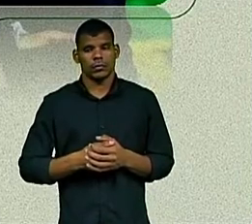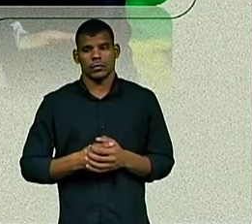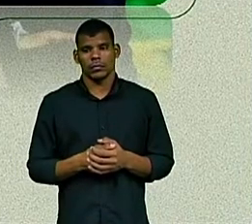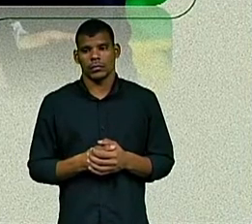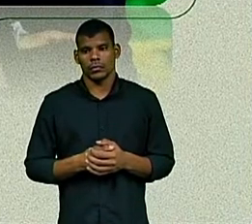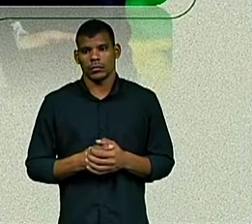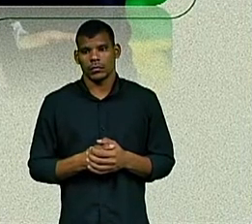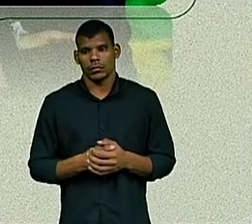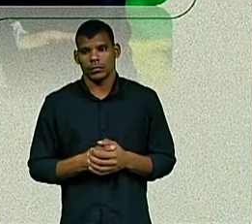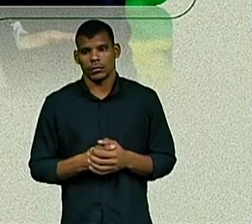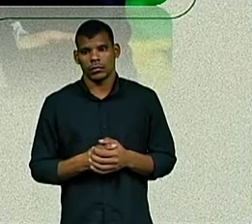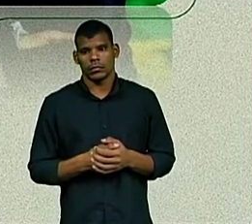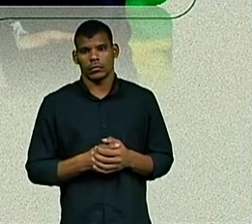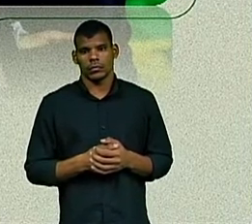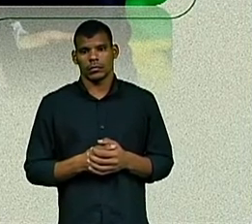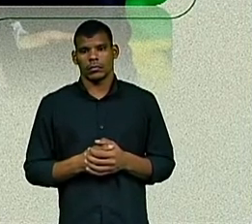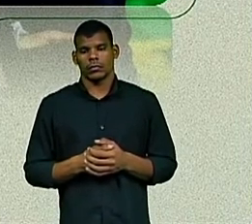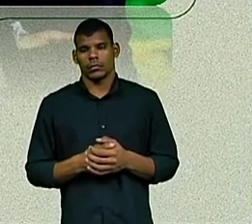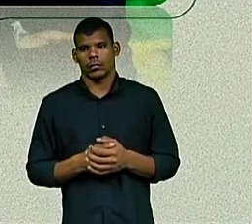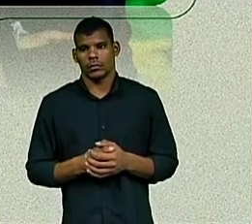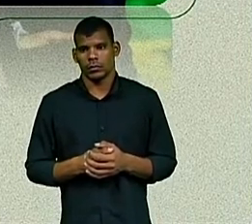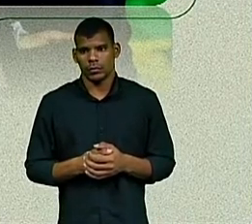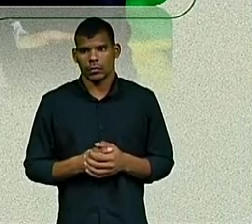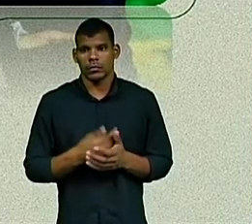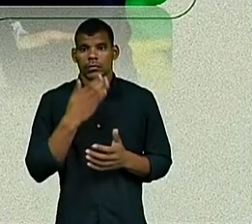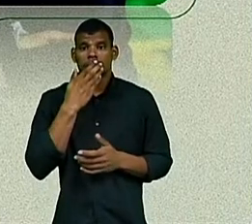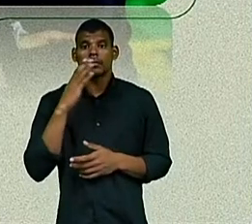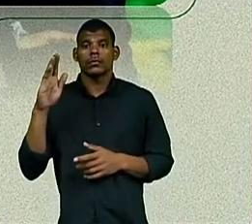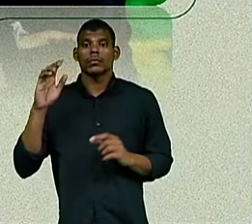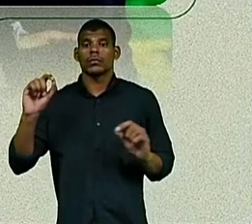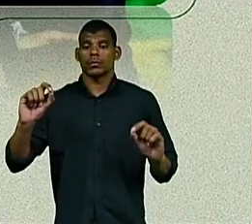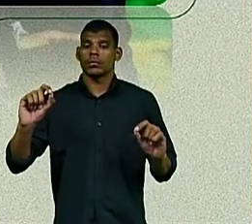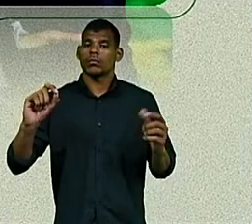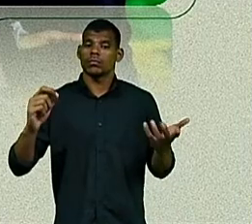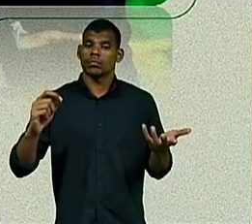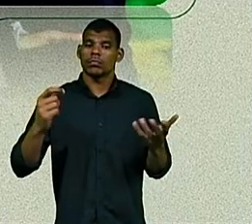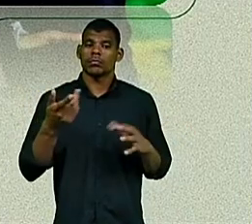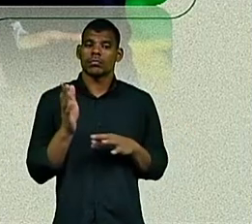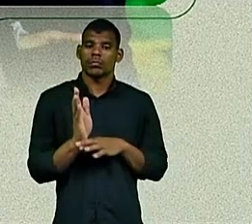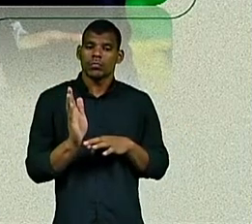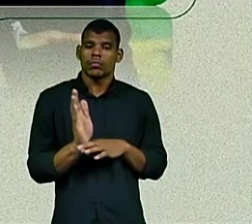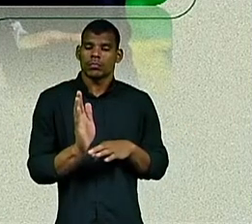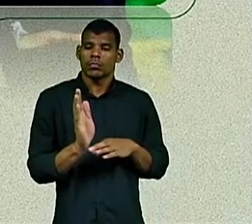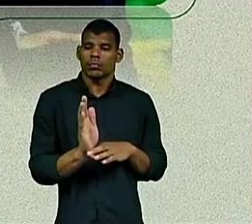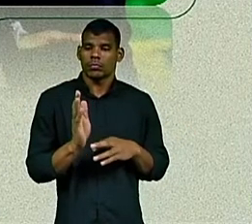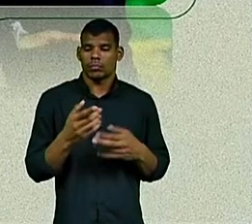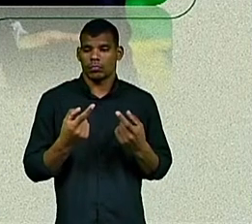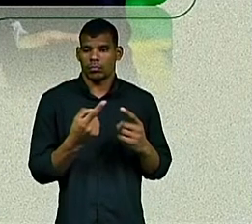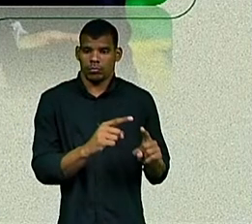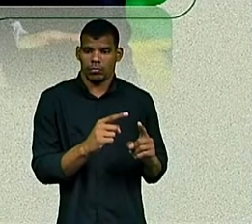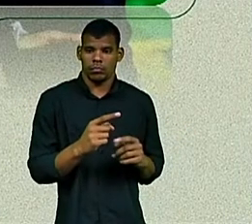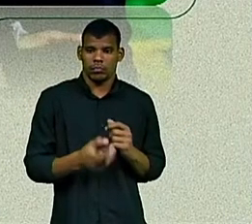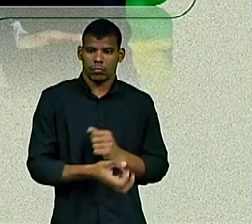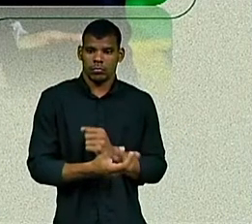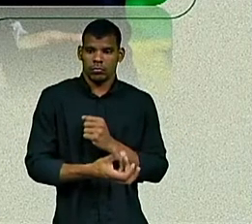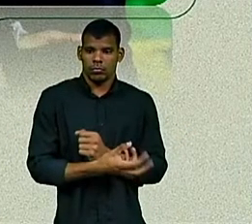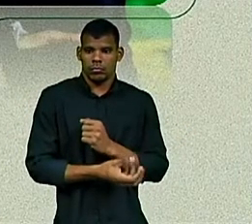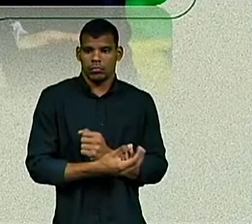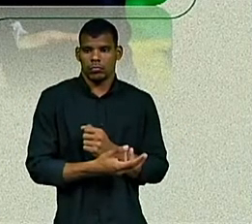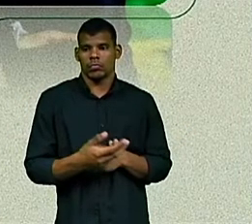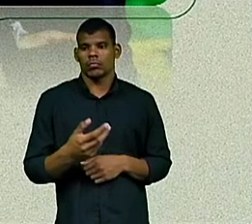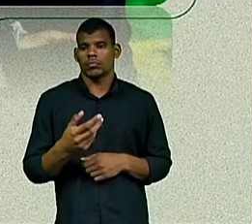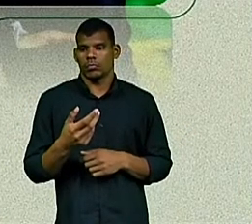foi o governo dele prometia ser o governo dos escravizados o governo que ia combater a corrupção que